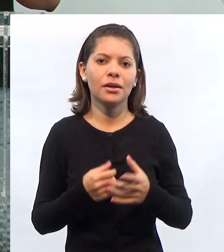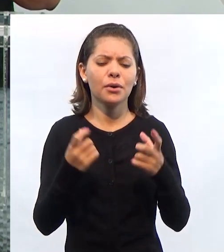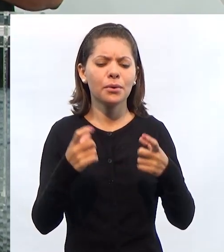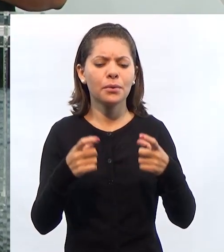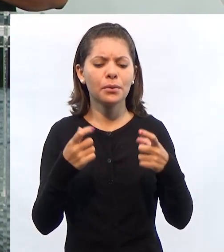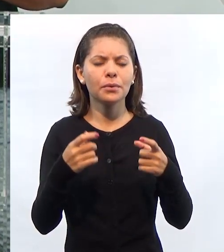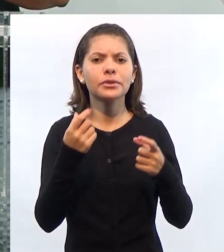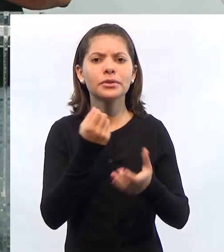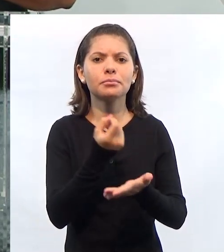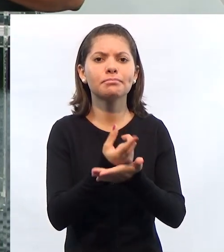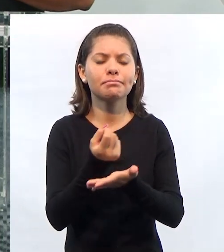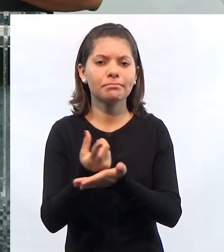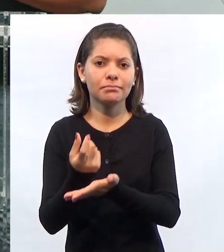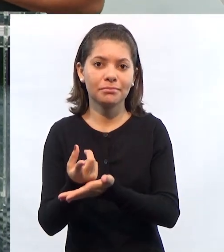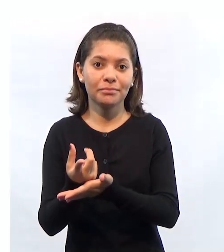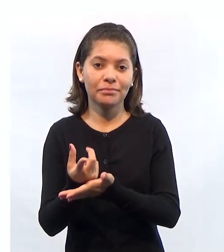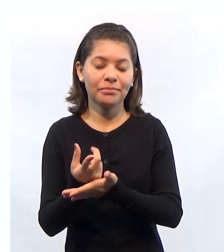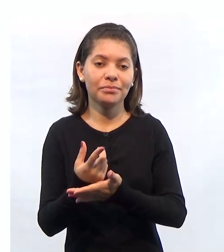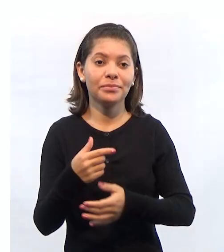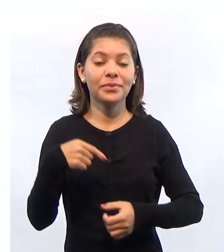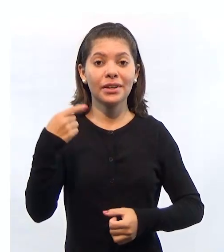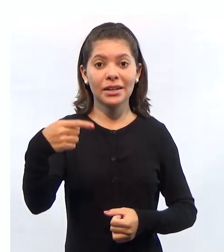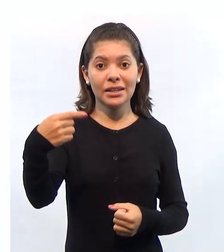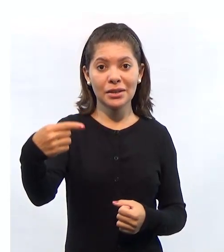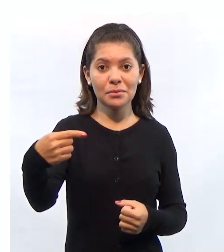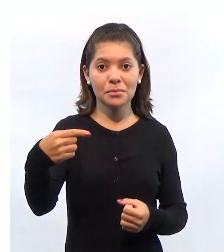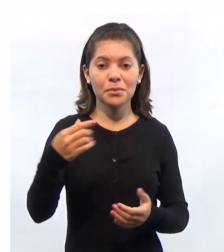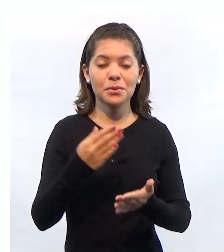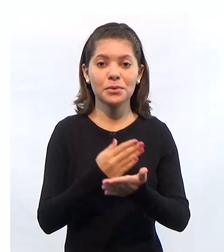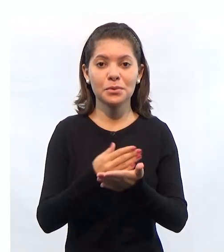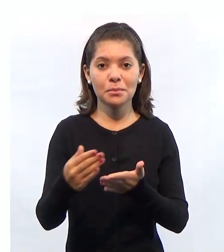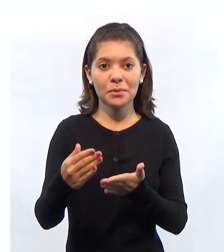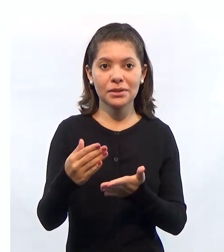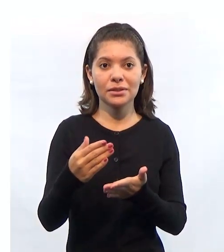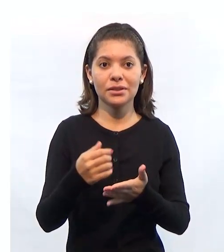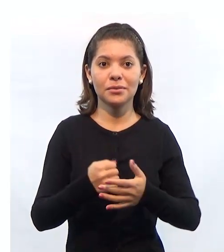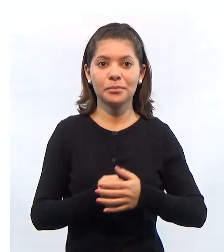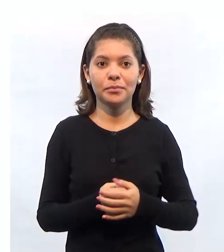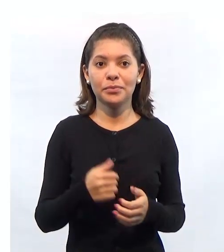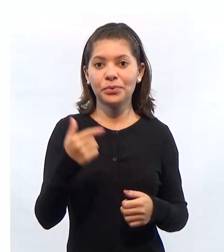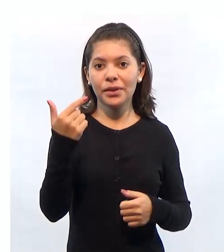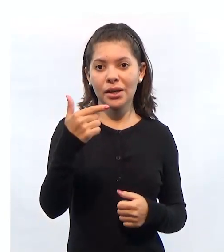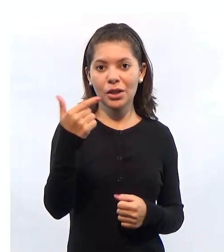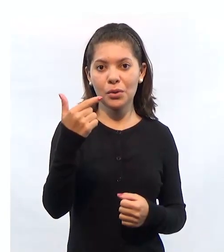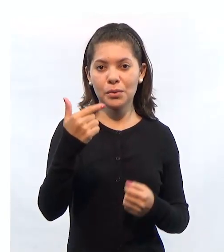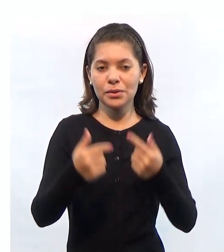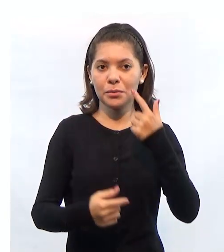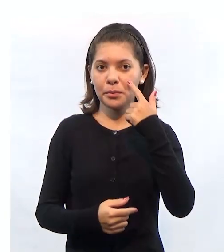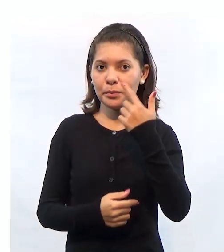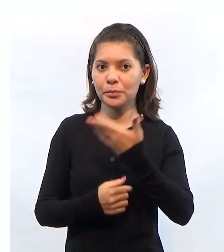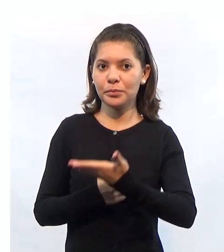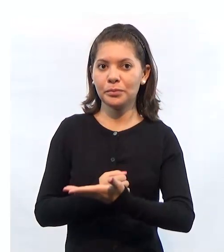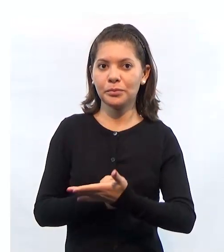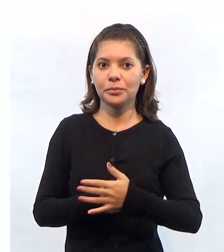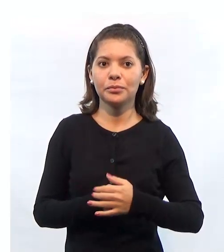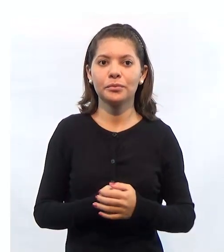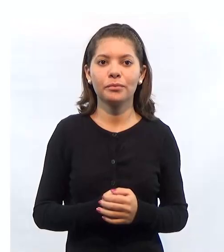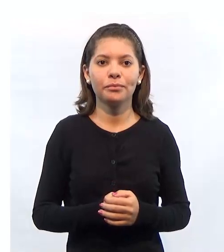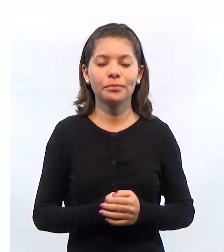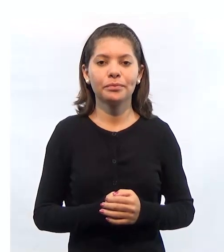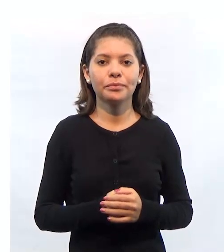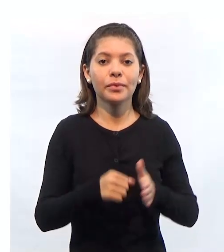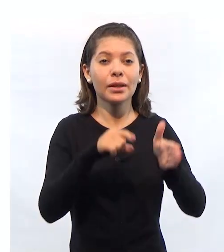Onde é que nós podemos comprar? E aí começa a etapa de pesquisa, identificação